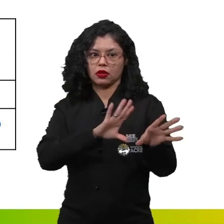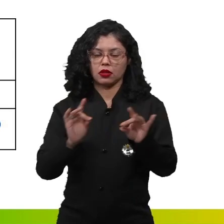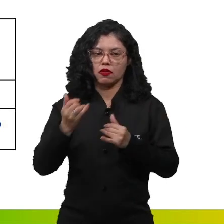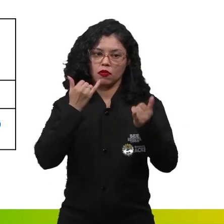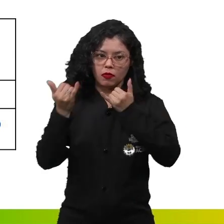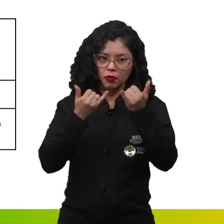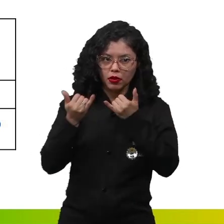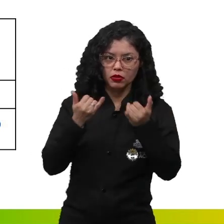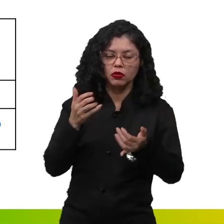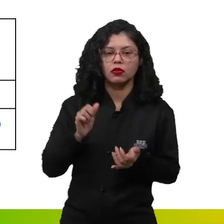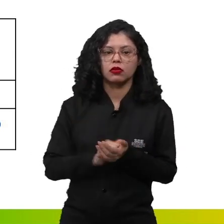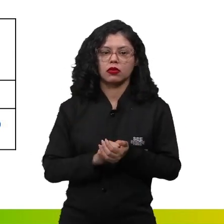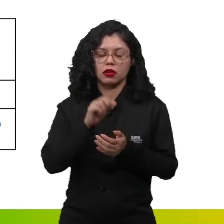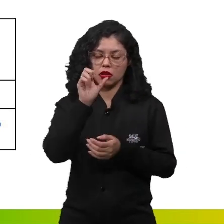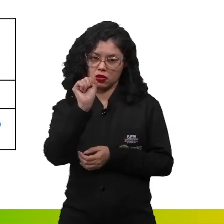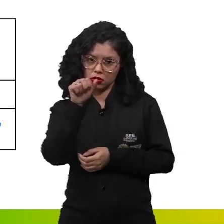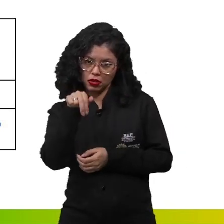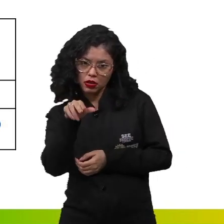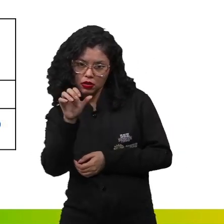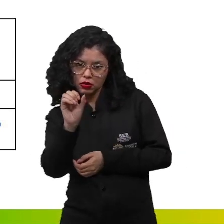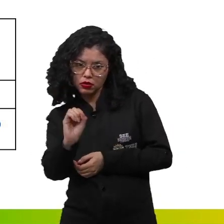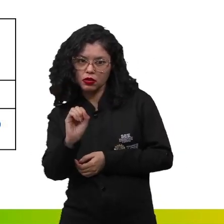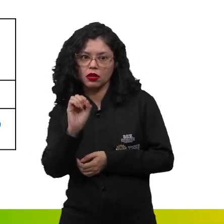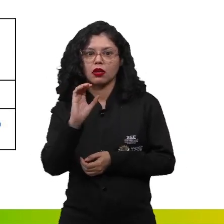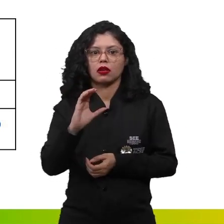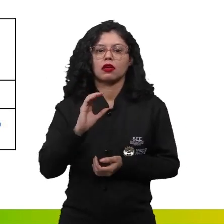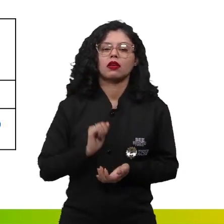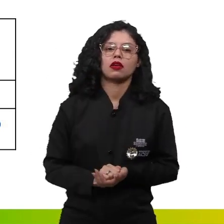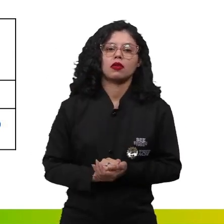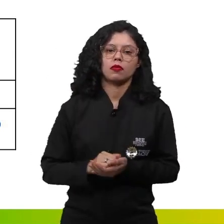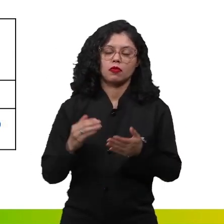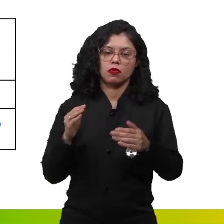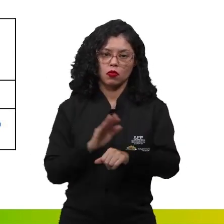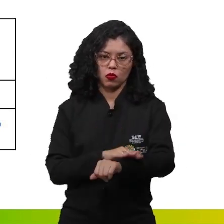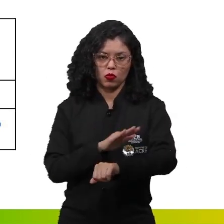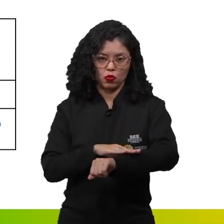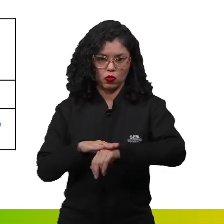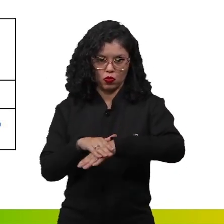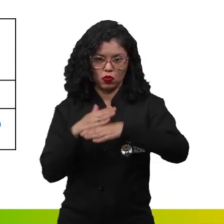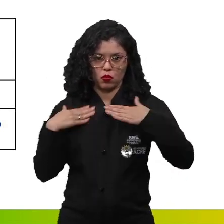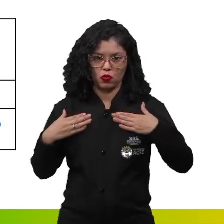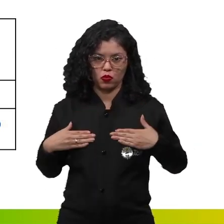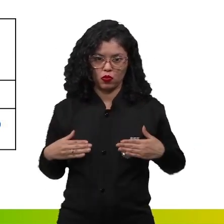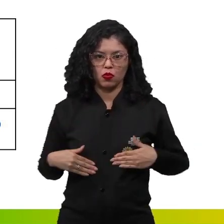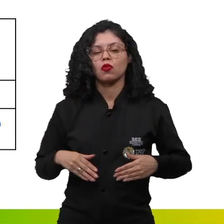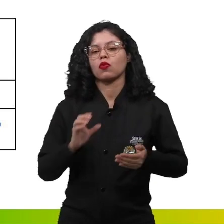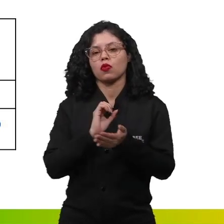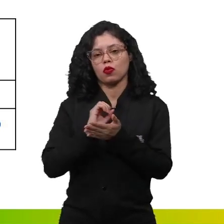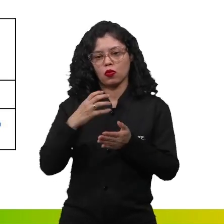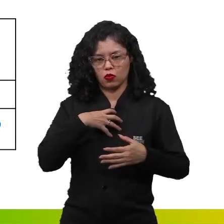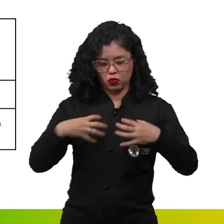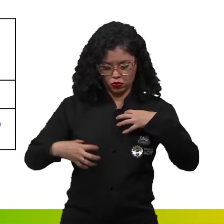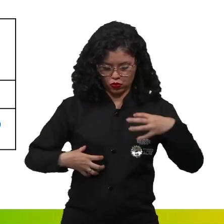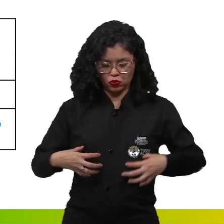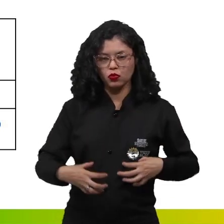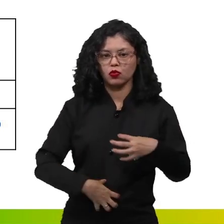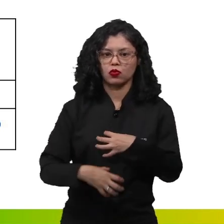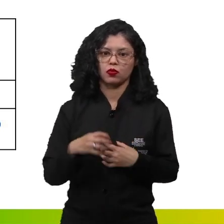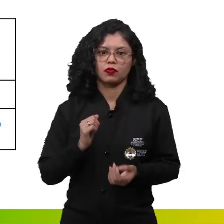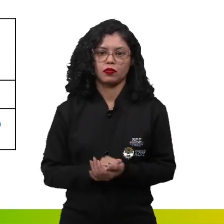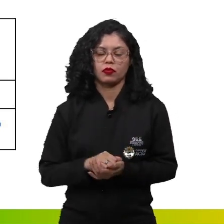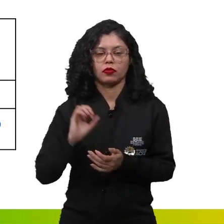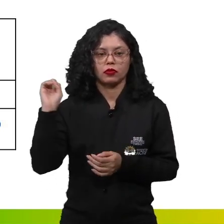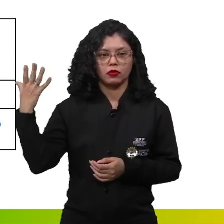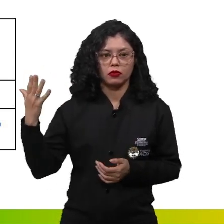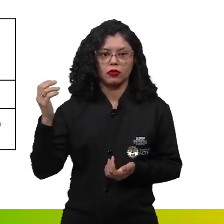leva e traz informações entre o sistema nervoso central e o corpo, músculos, pele e órgão. Acontece que o